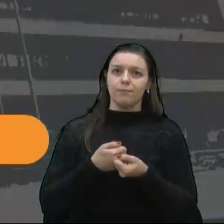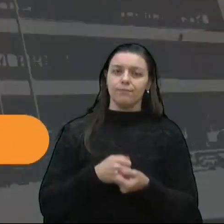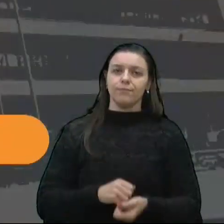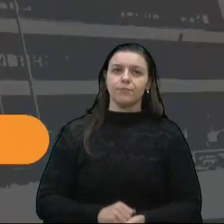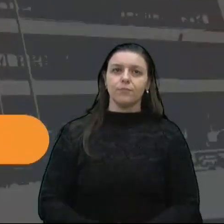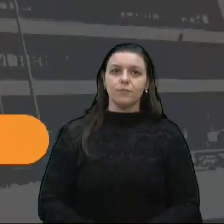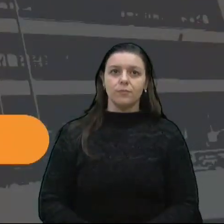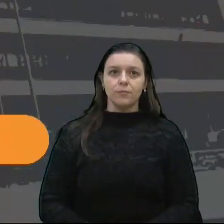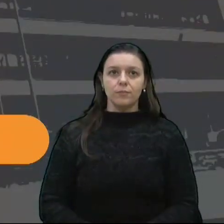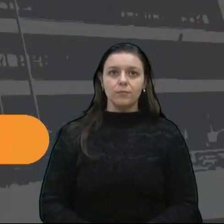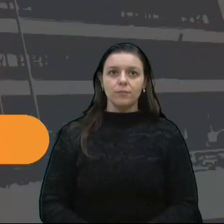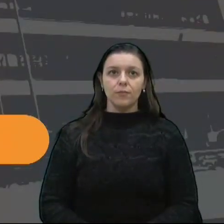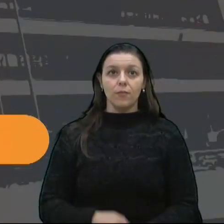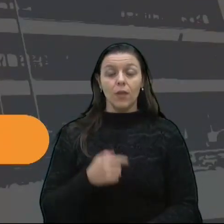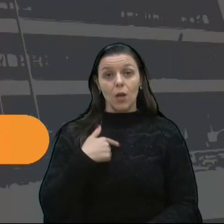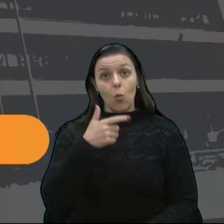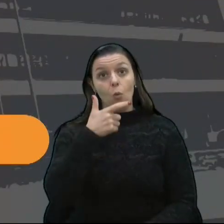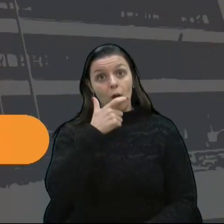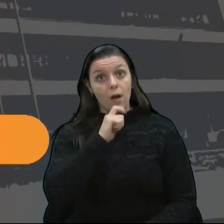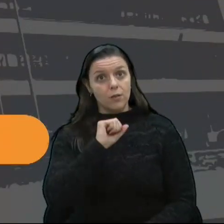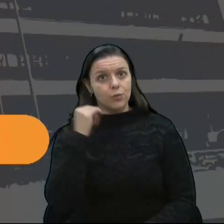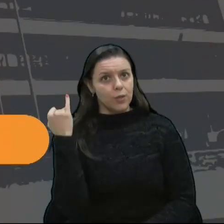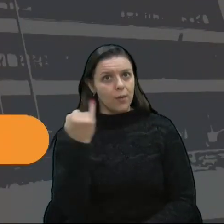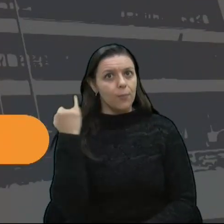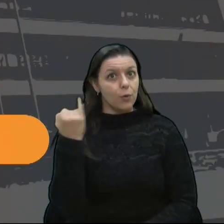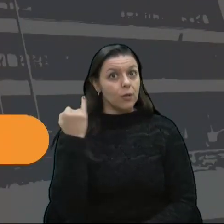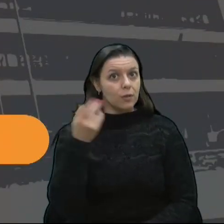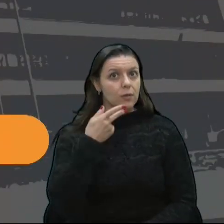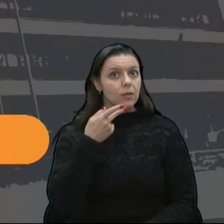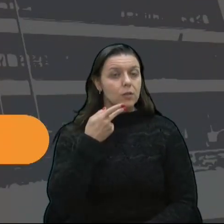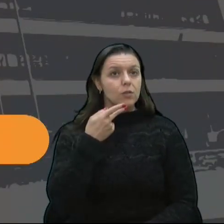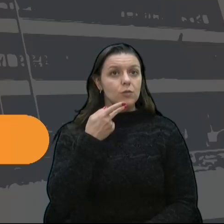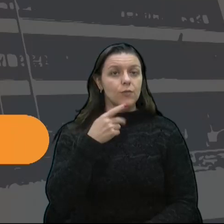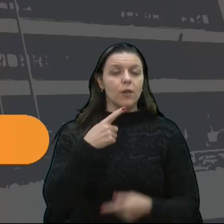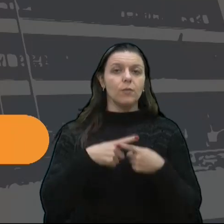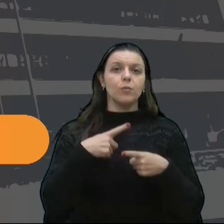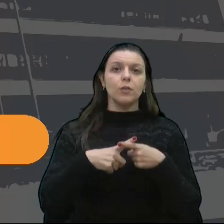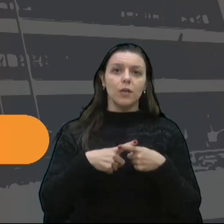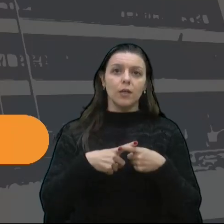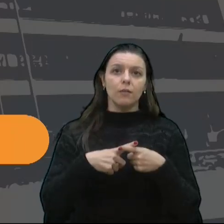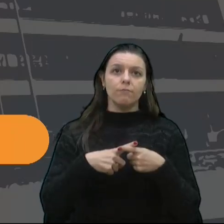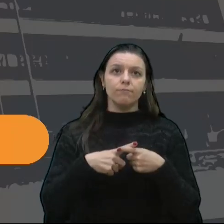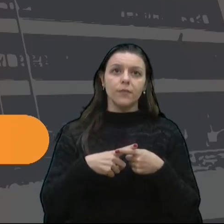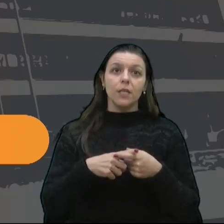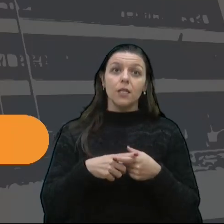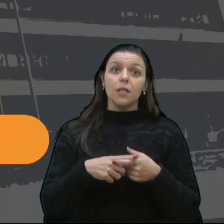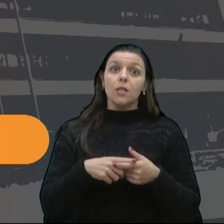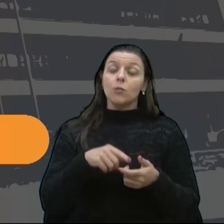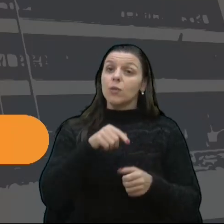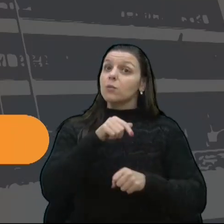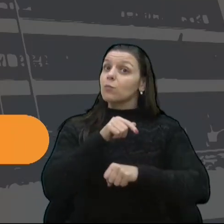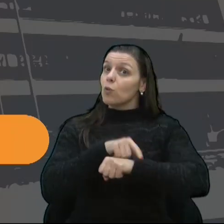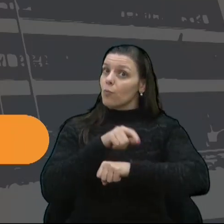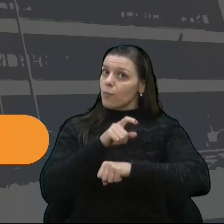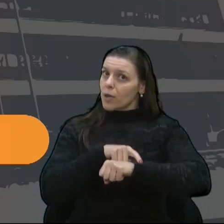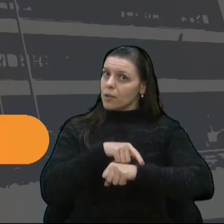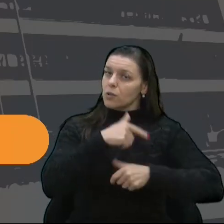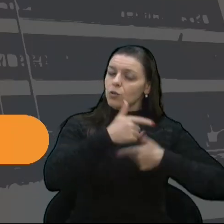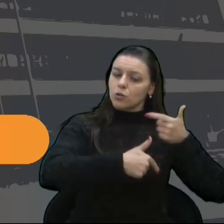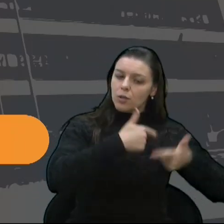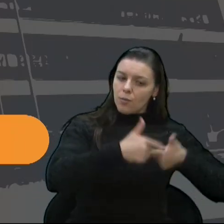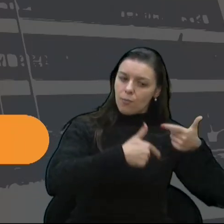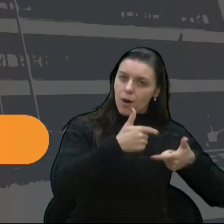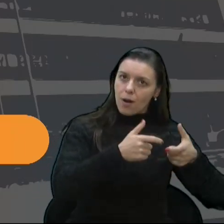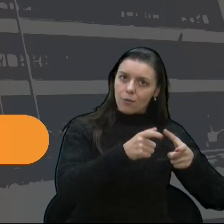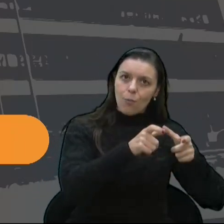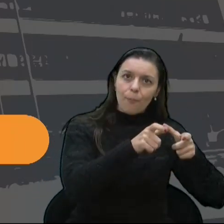E, assim, eu acho que é uma coisa importante a gente dizer, porque, ao mesmo tempo que a gente está trabalhando com os pequenos projetos dentro